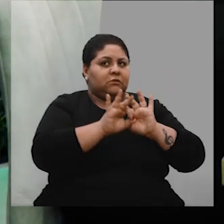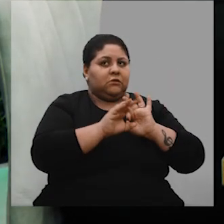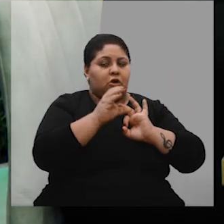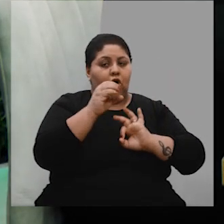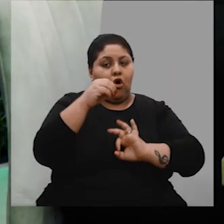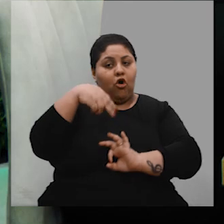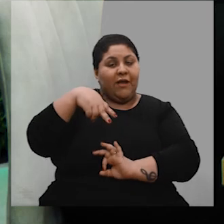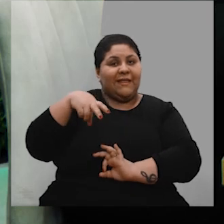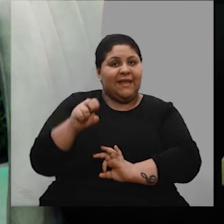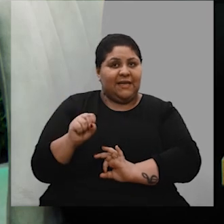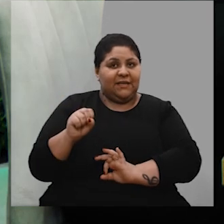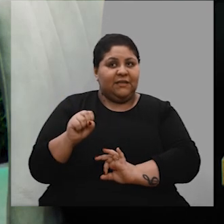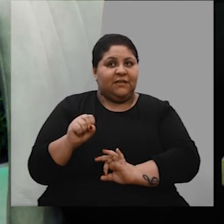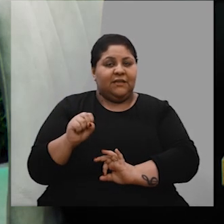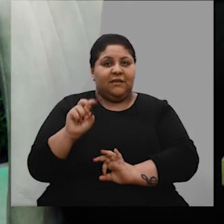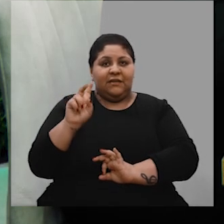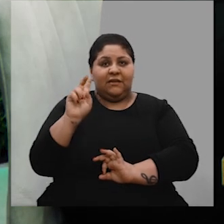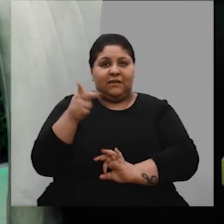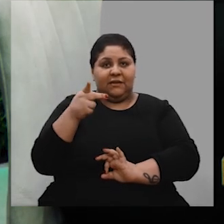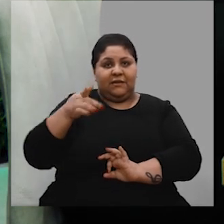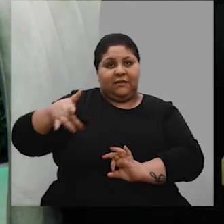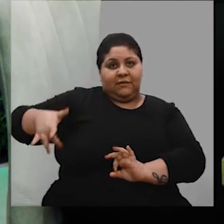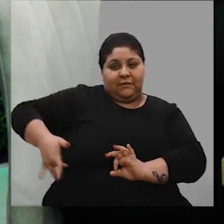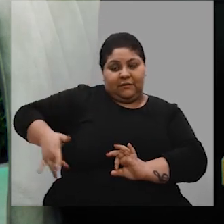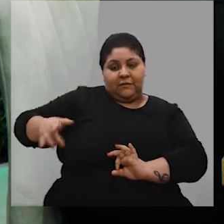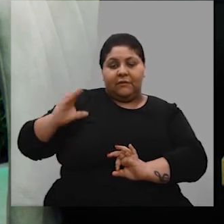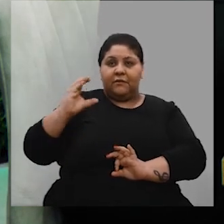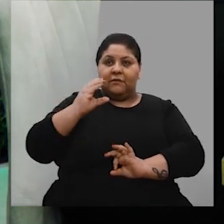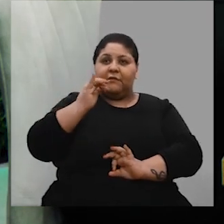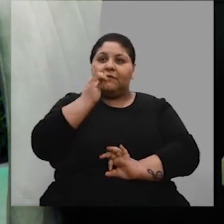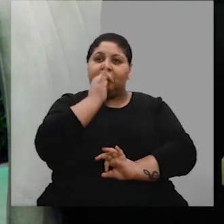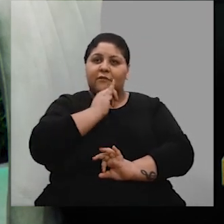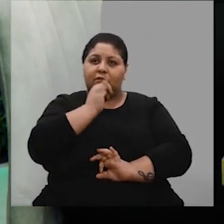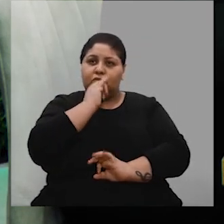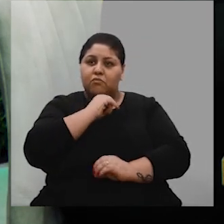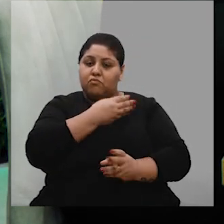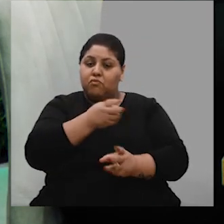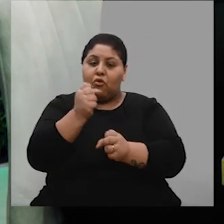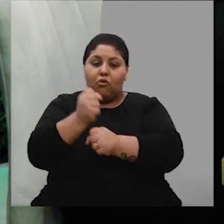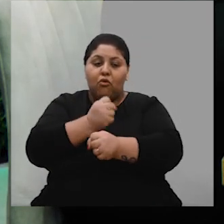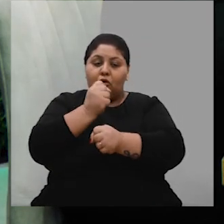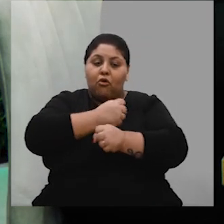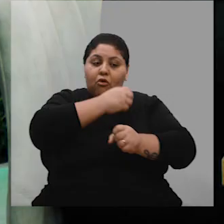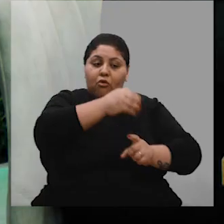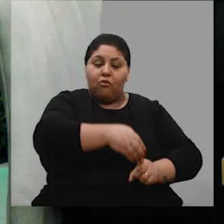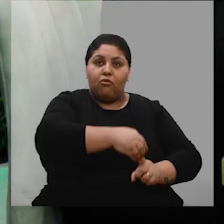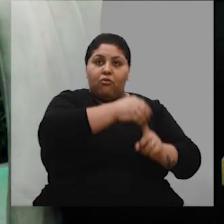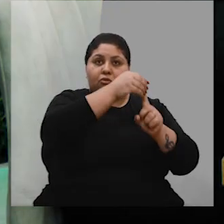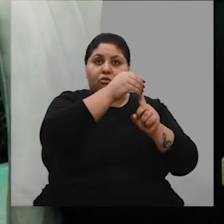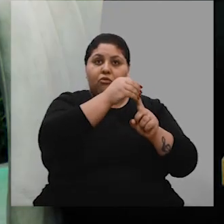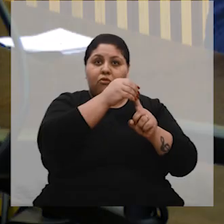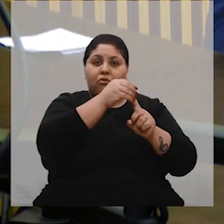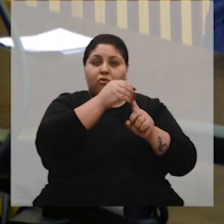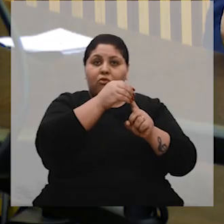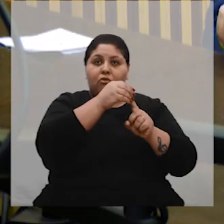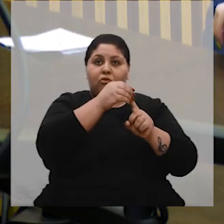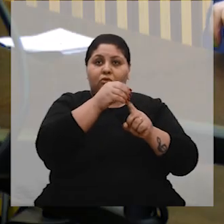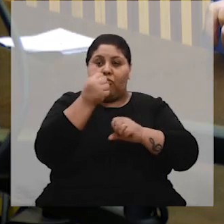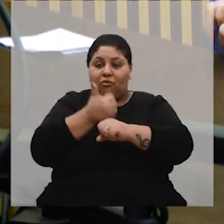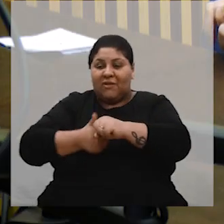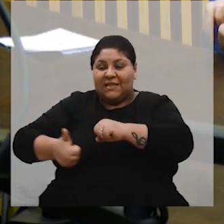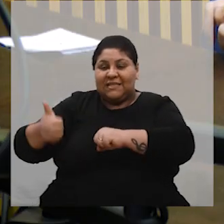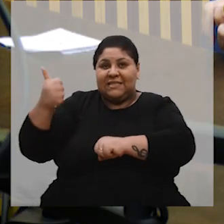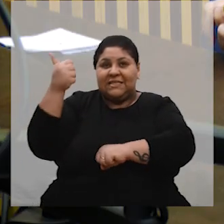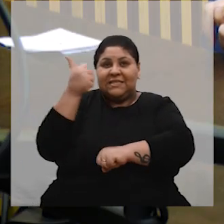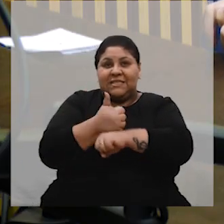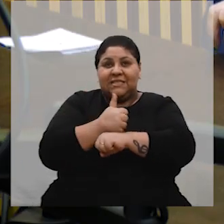da OMS. A hepatite C, por exemplo, foi por muitos anos a principal indicação de transplante hepático